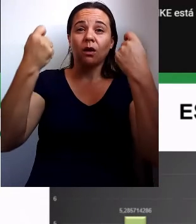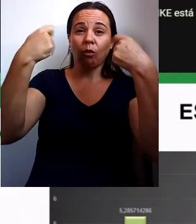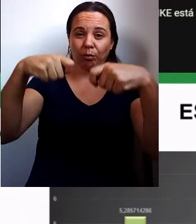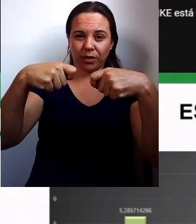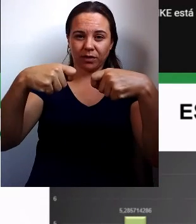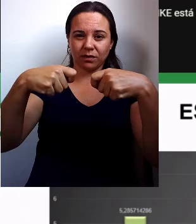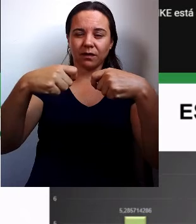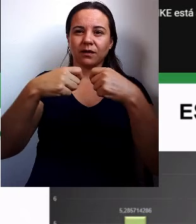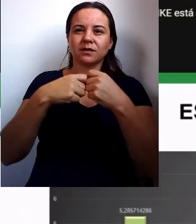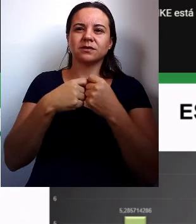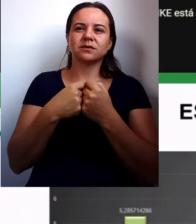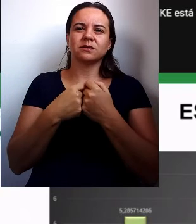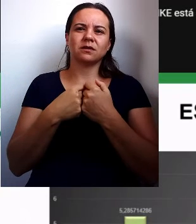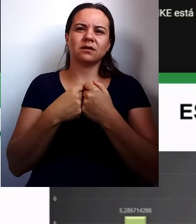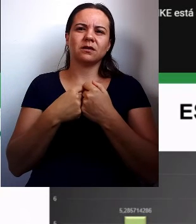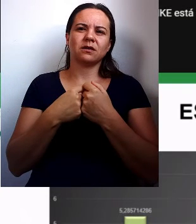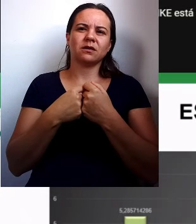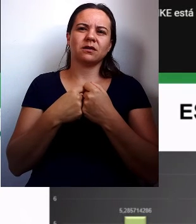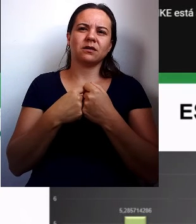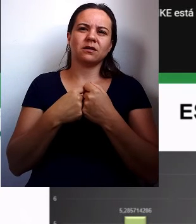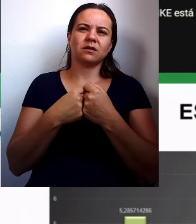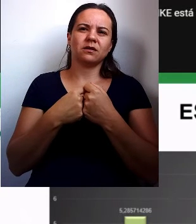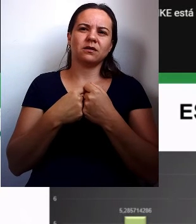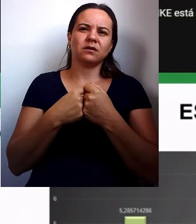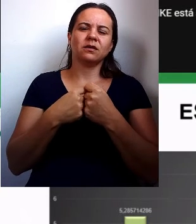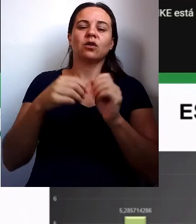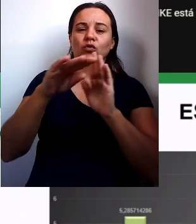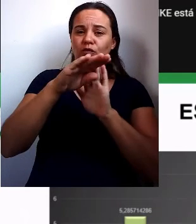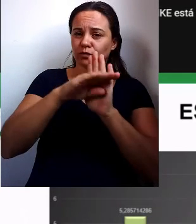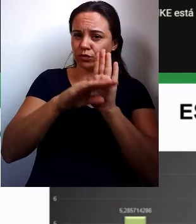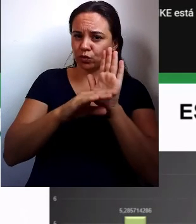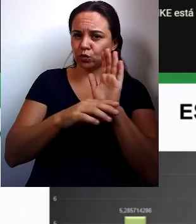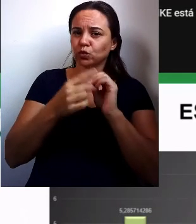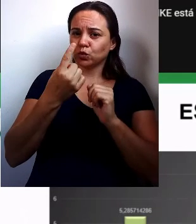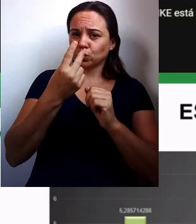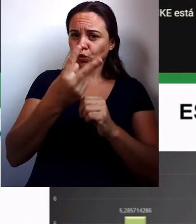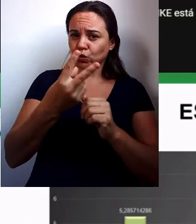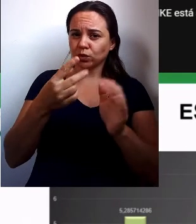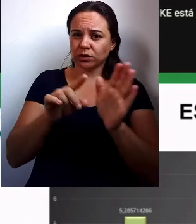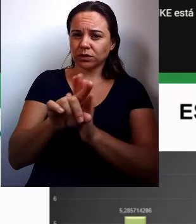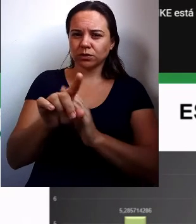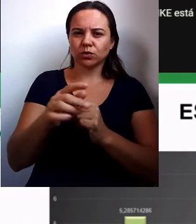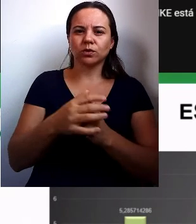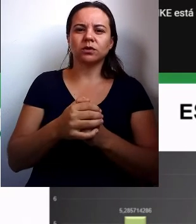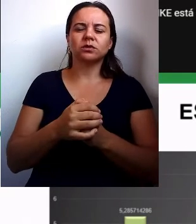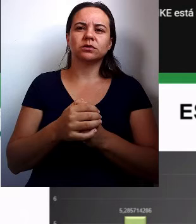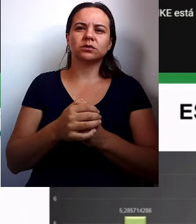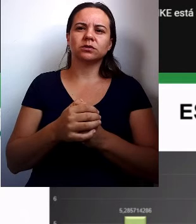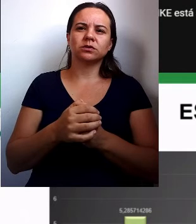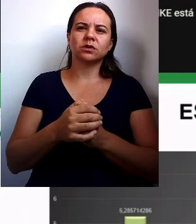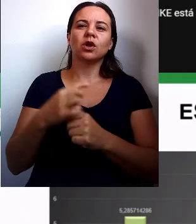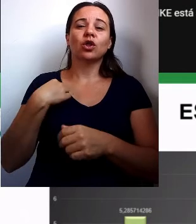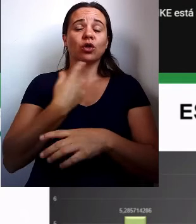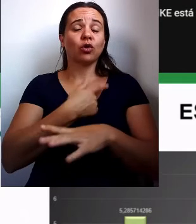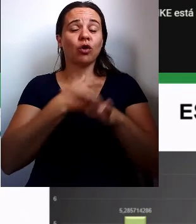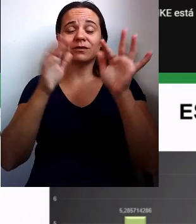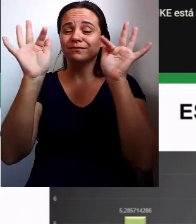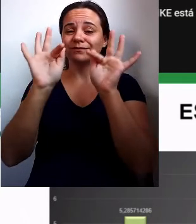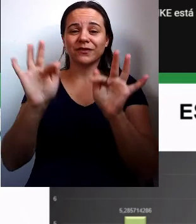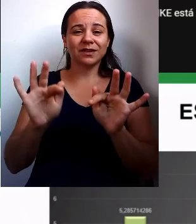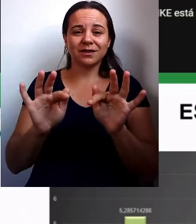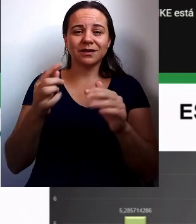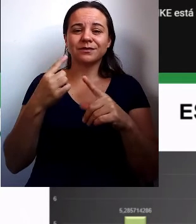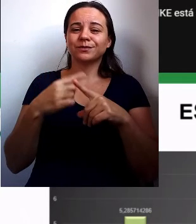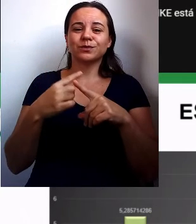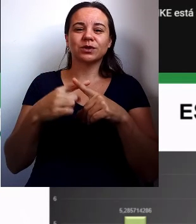Aí no quesito competência, tá? Onde foi formulada 2 questões,